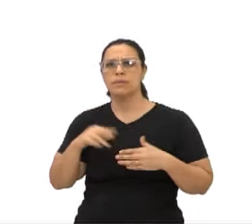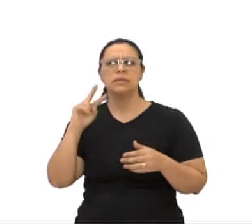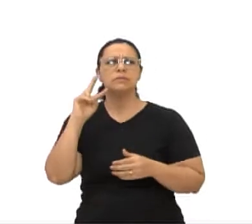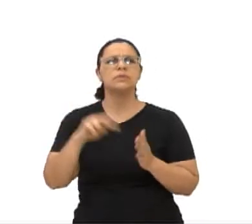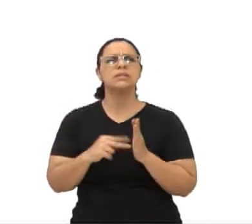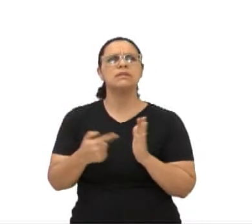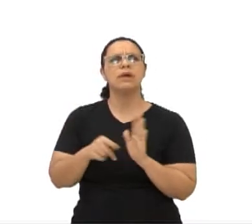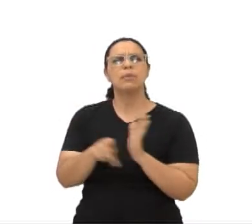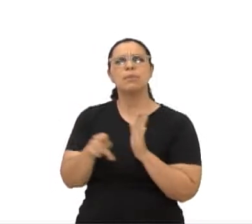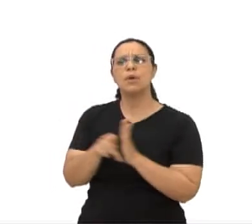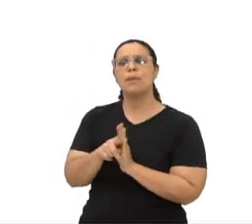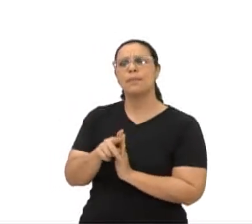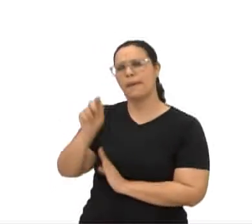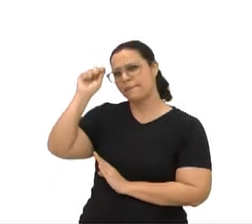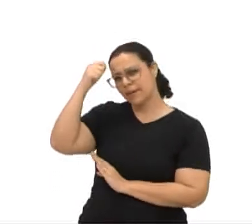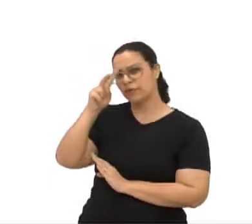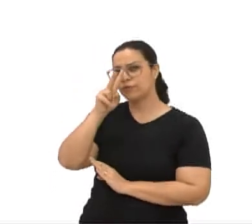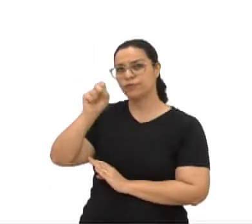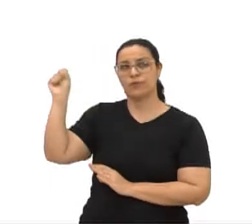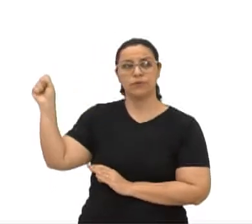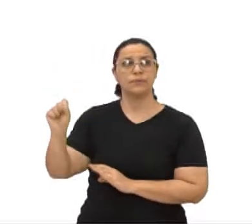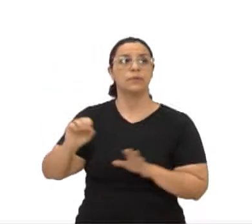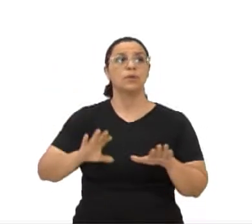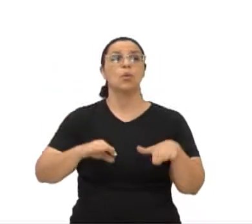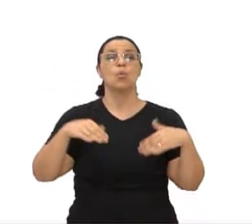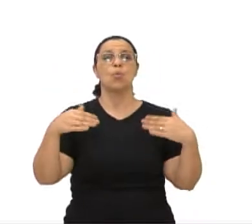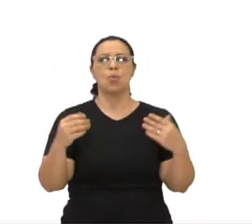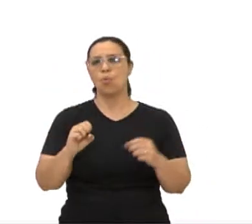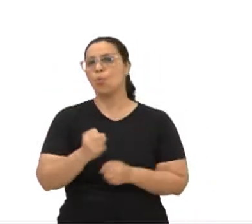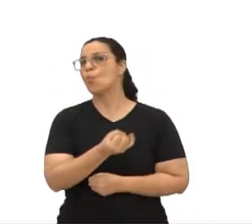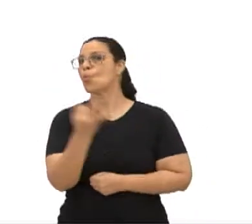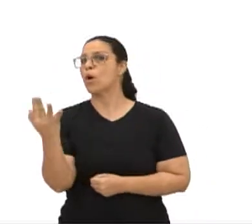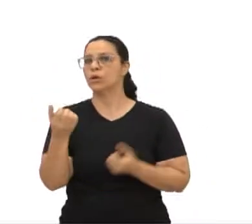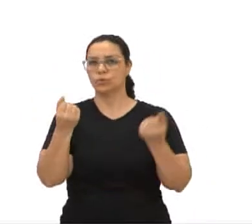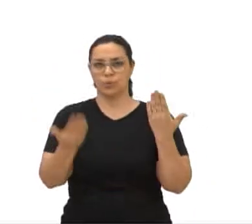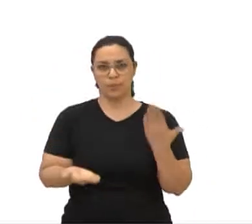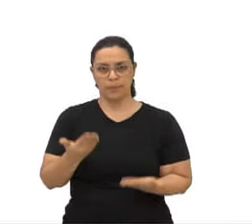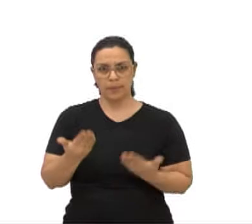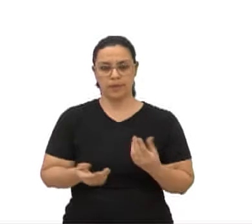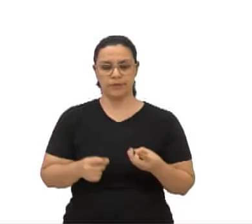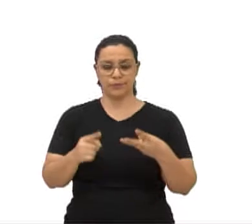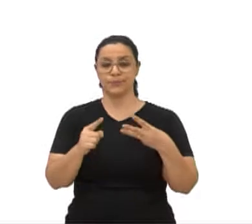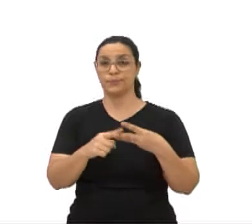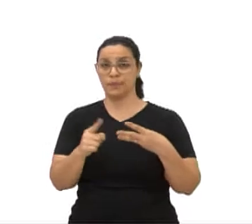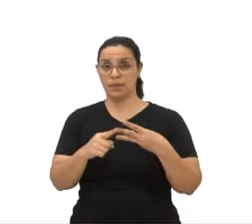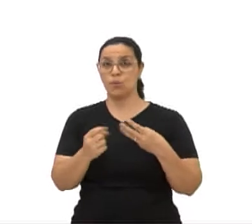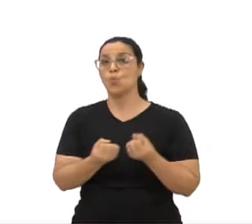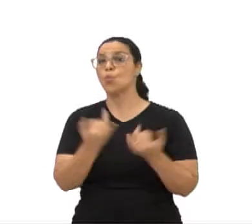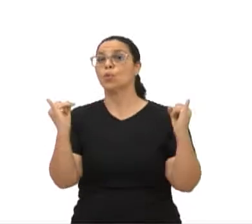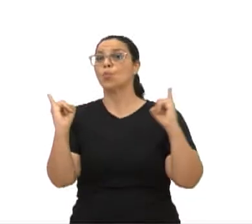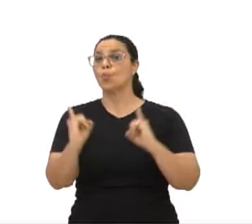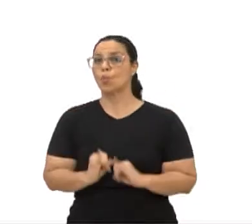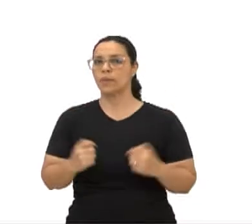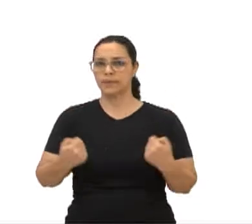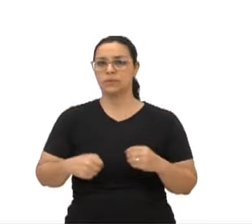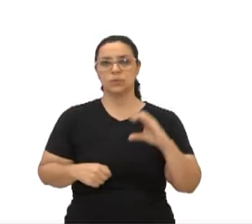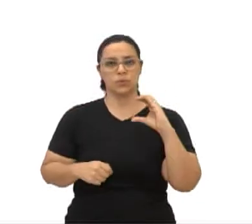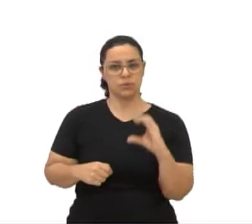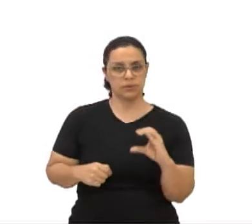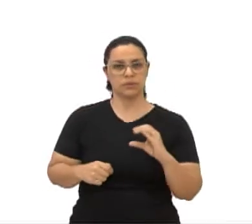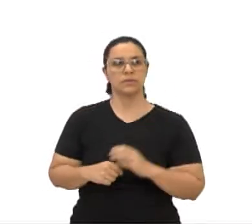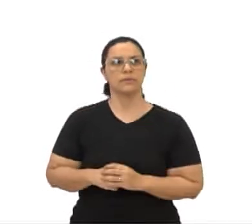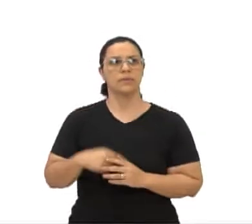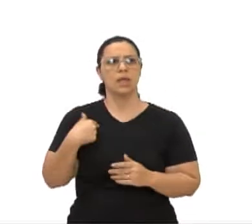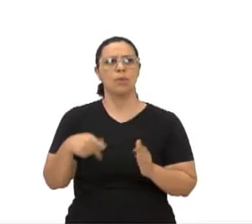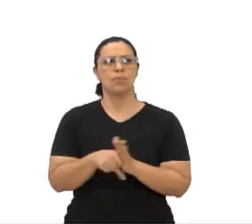é o significado da pergunta está em em Ei quanto eu peso be quanto devo emagrecer em si